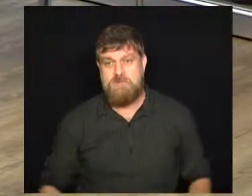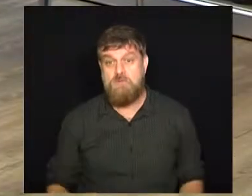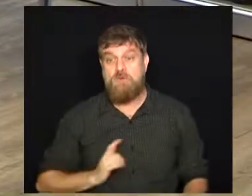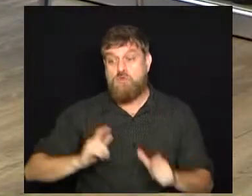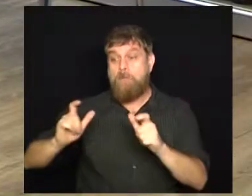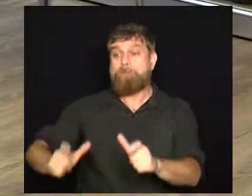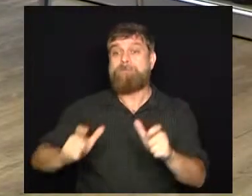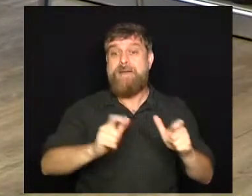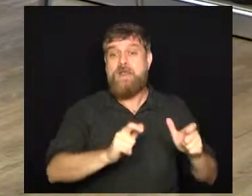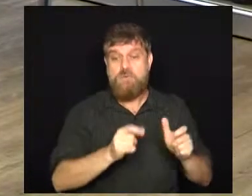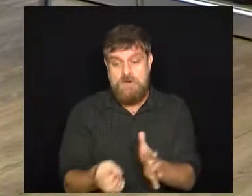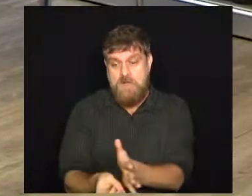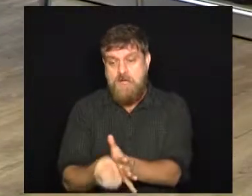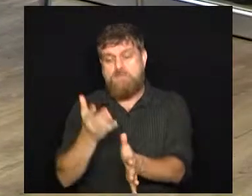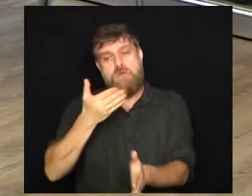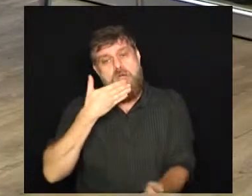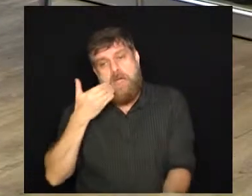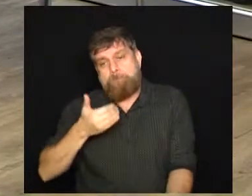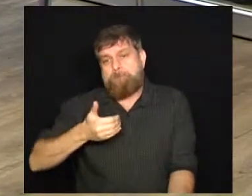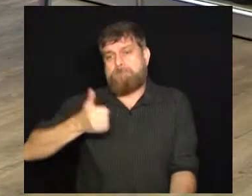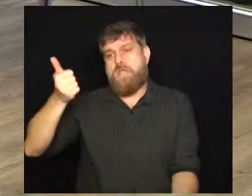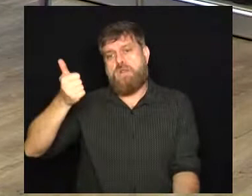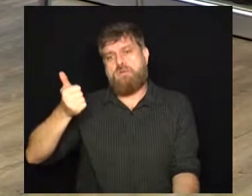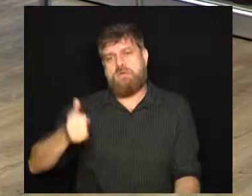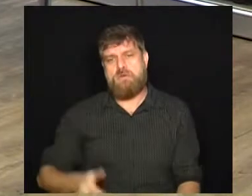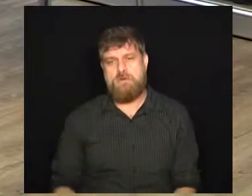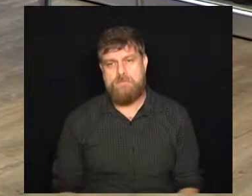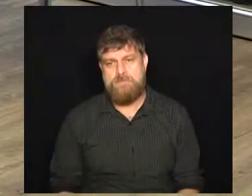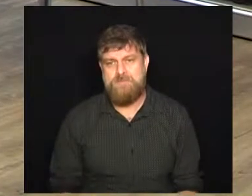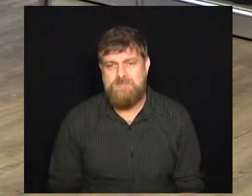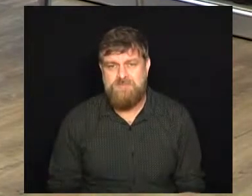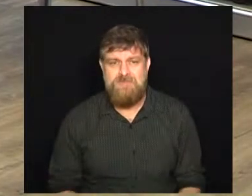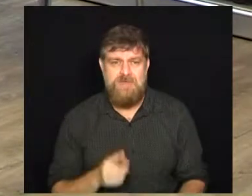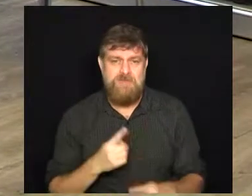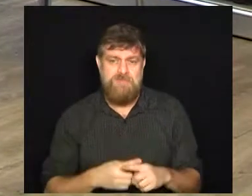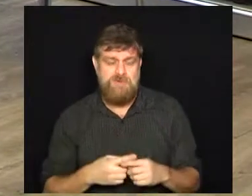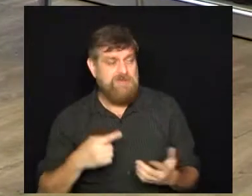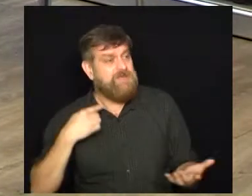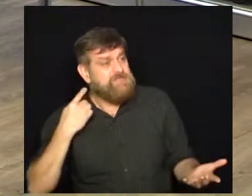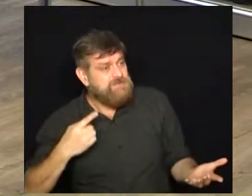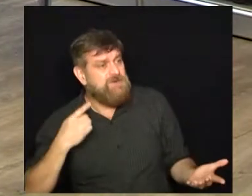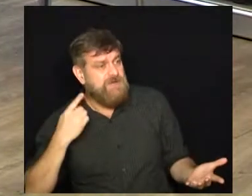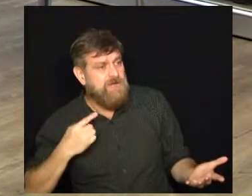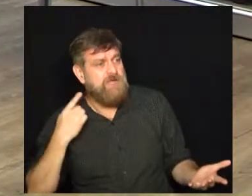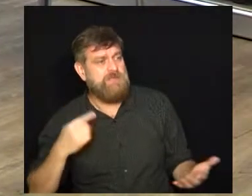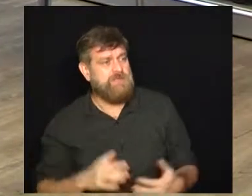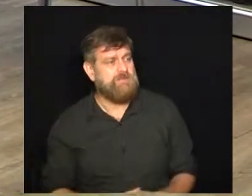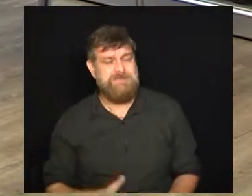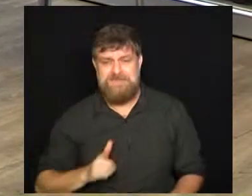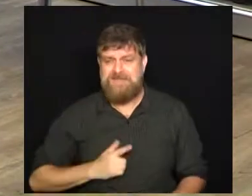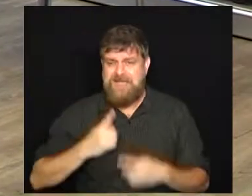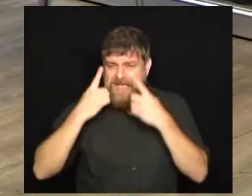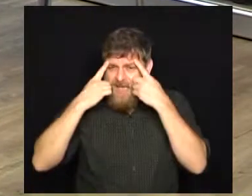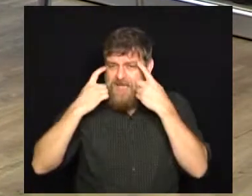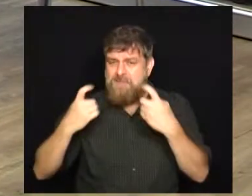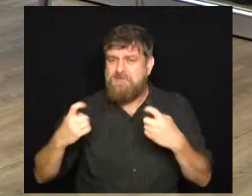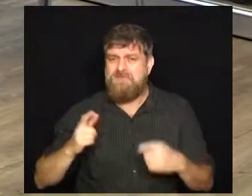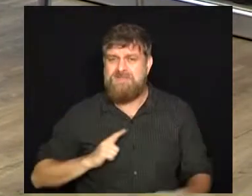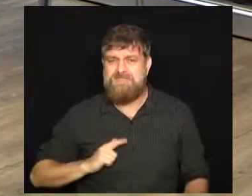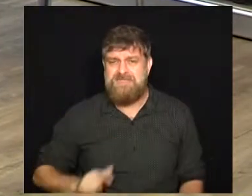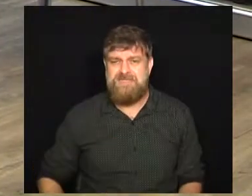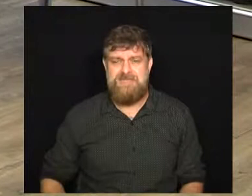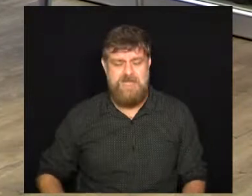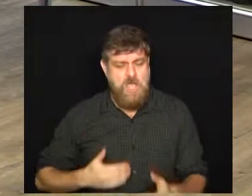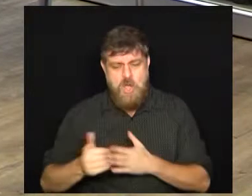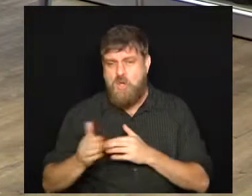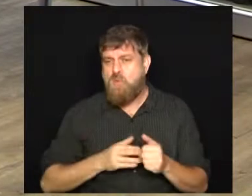lugares, melhor, né? Com certeza, com certeza. Até porque, Fábia, esse é um tipo de violência que atinge todas as